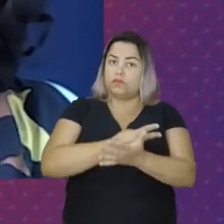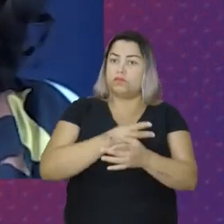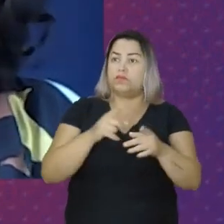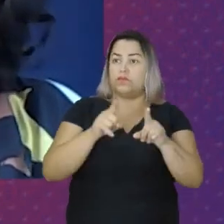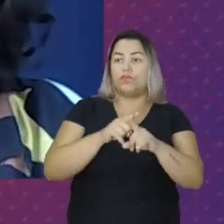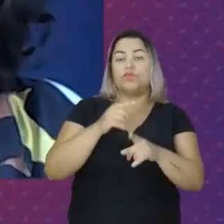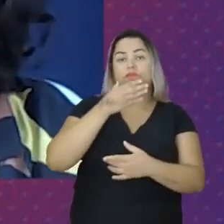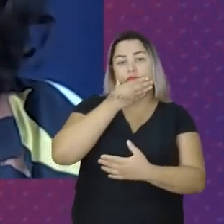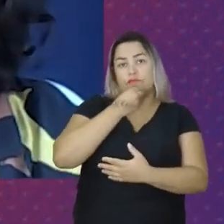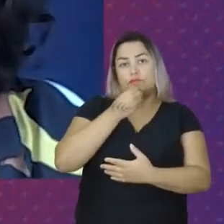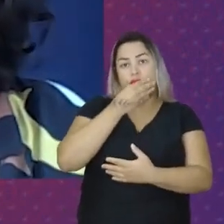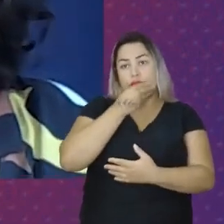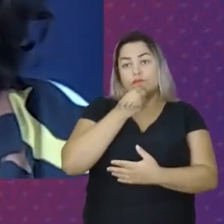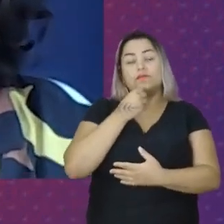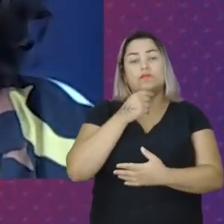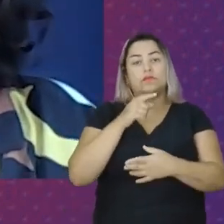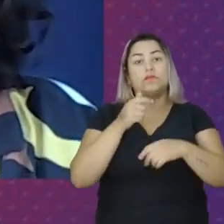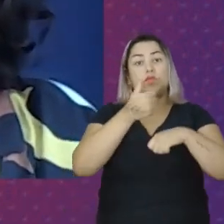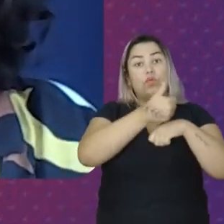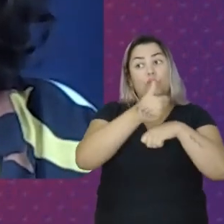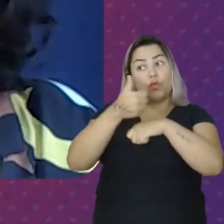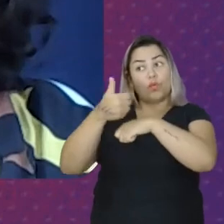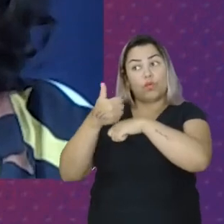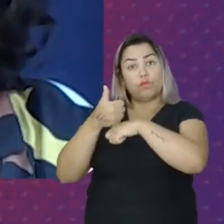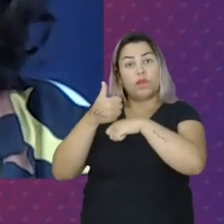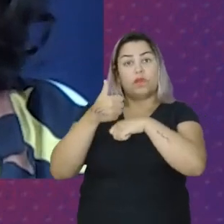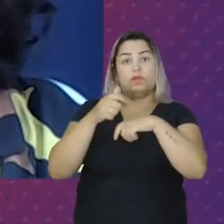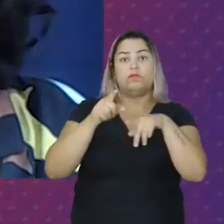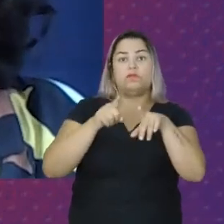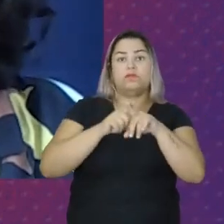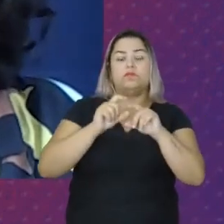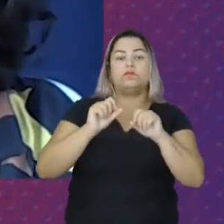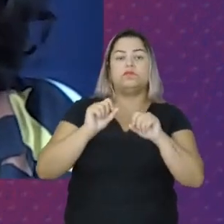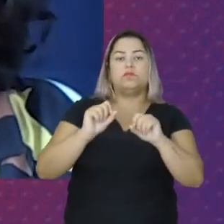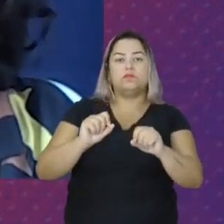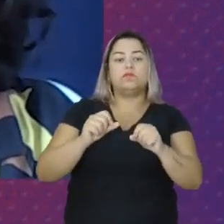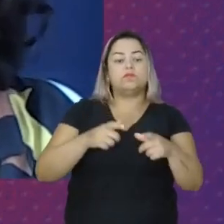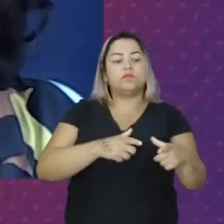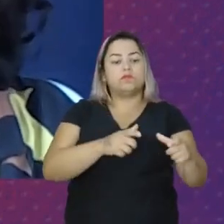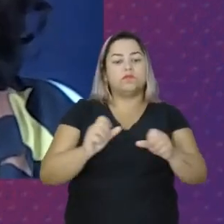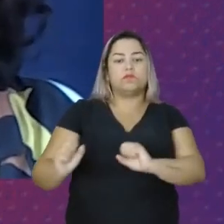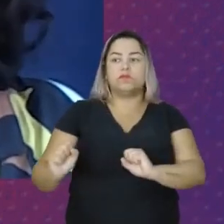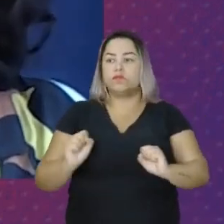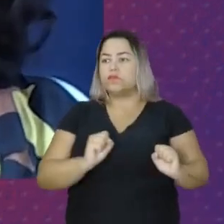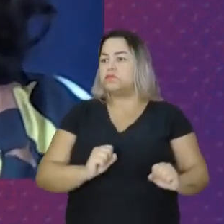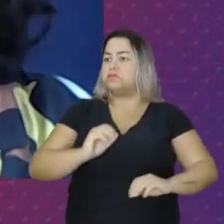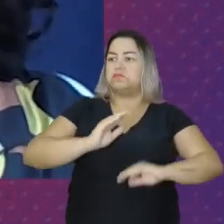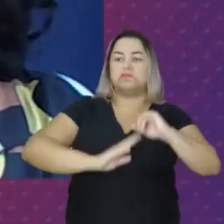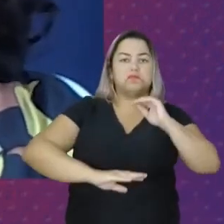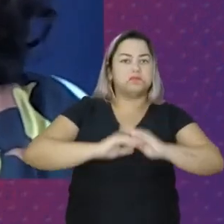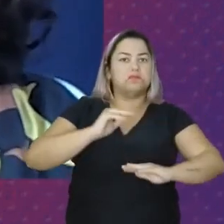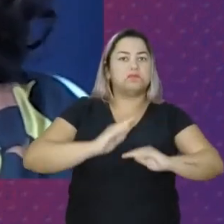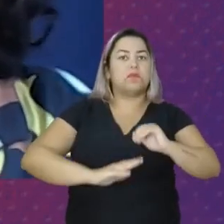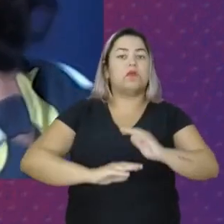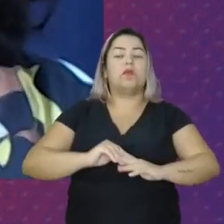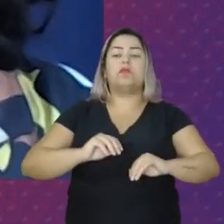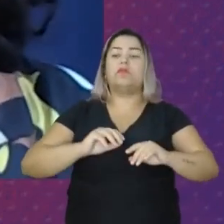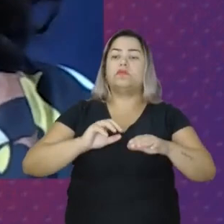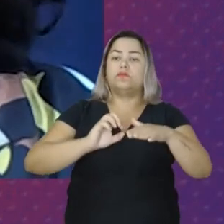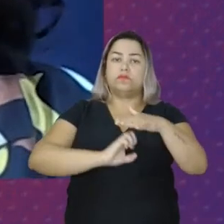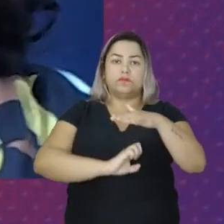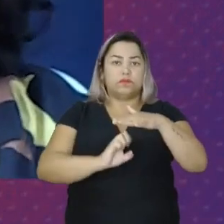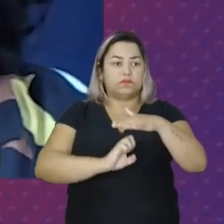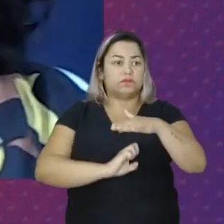os homens que ocupam a grande parte dos espaços de poder, seja numa empresa privada, seja